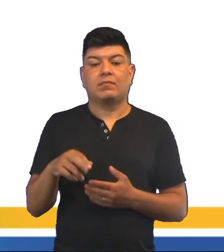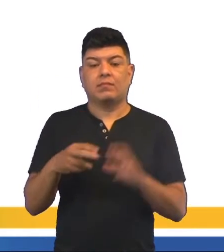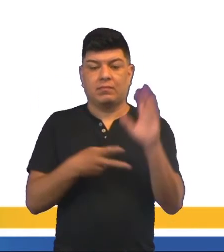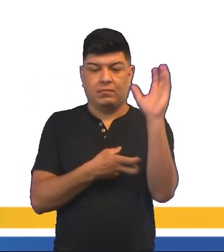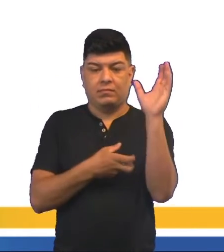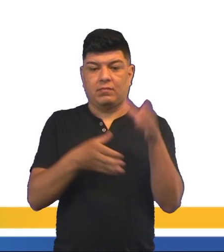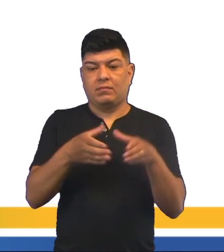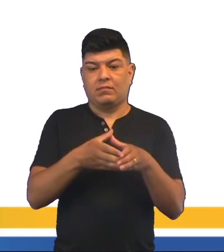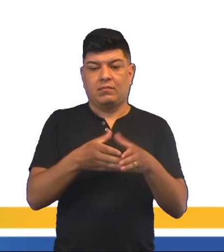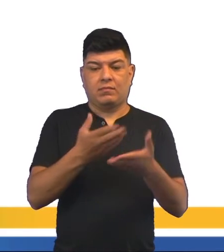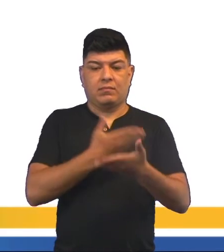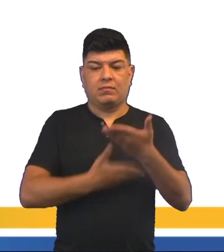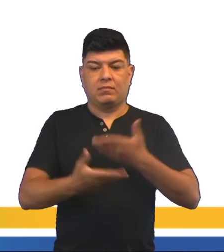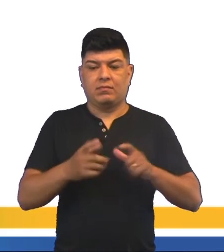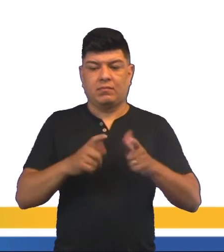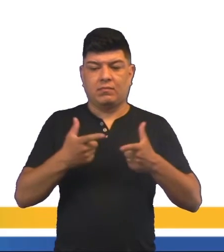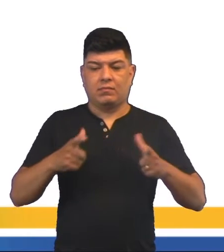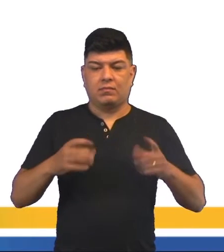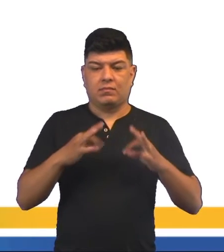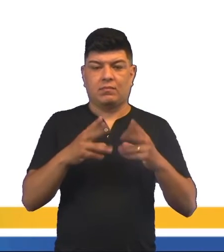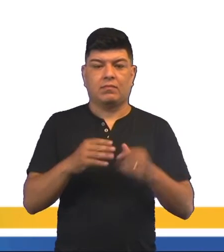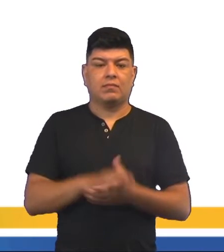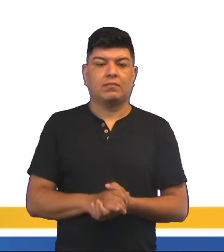sustentáveis, espalhadas, né, ao longo do Brasil.